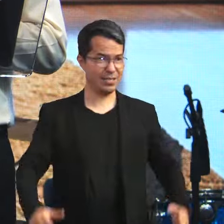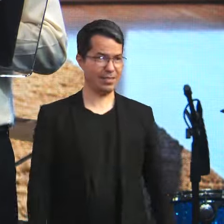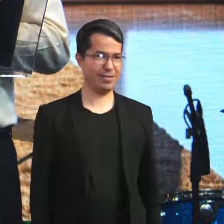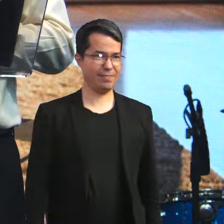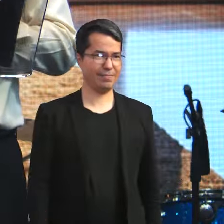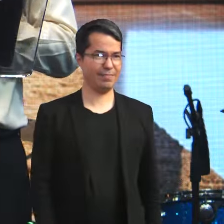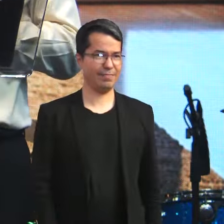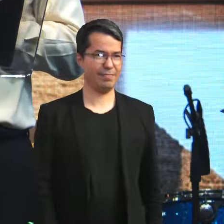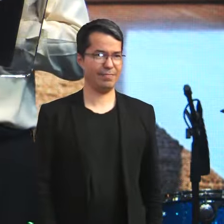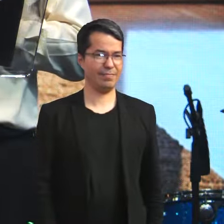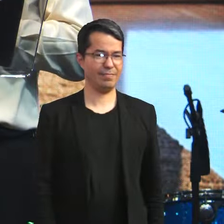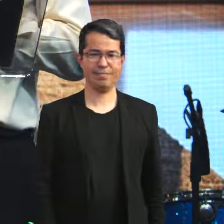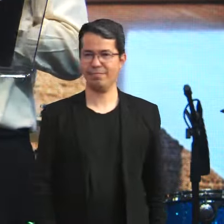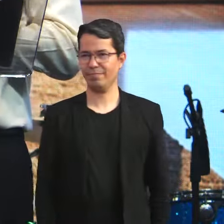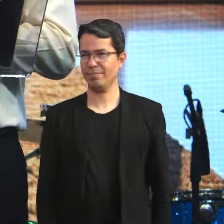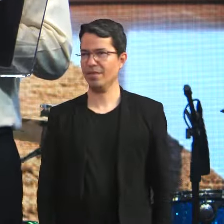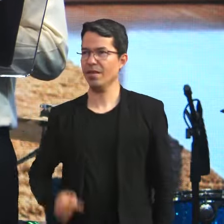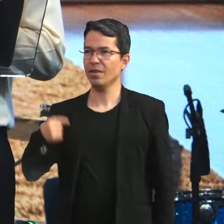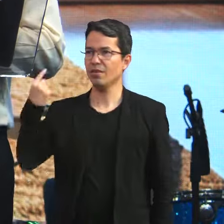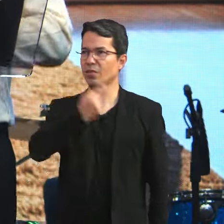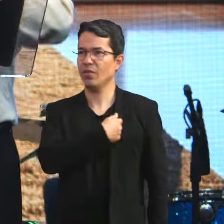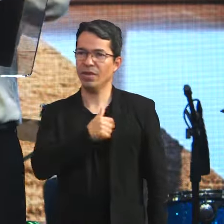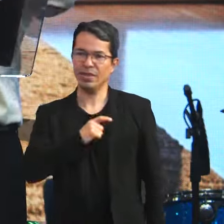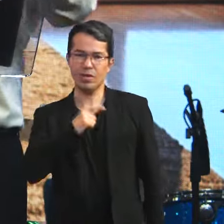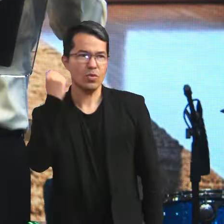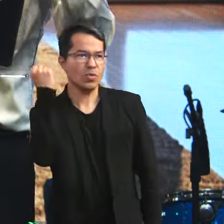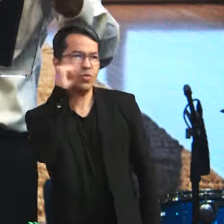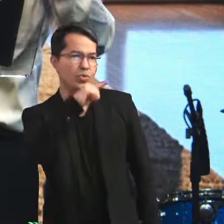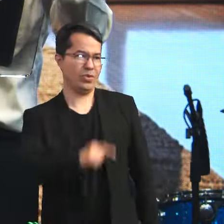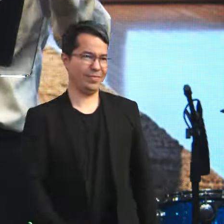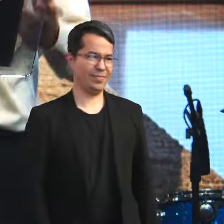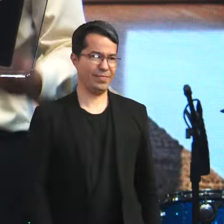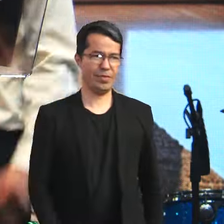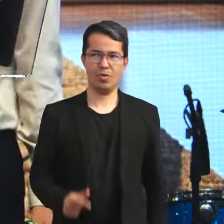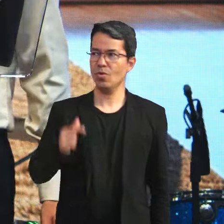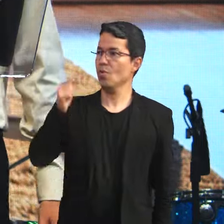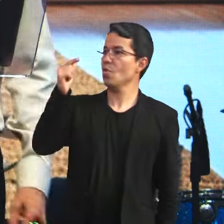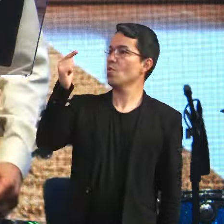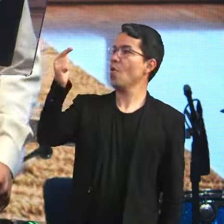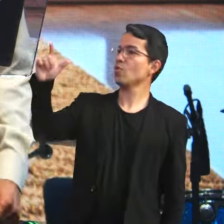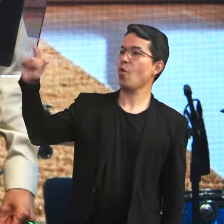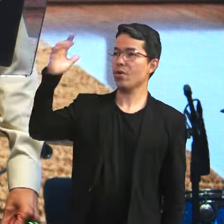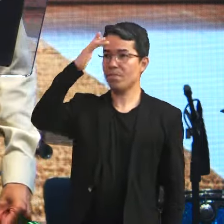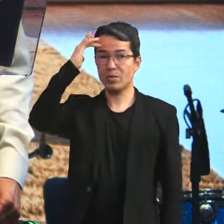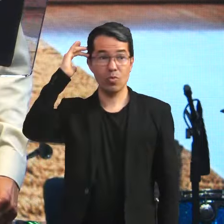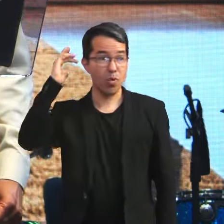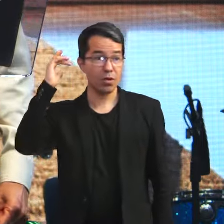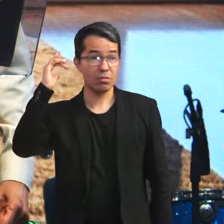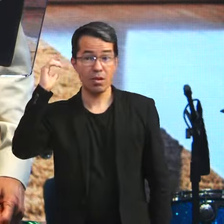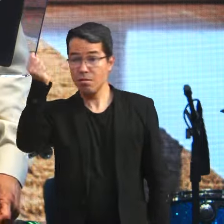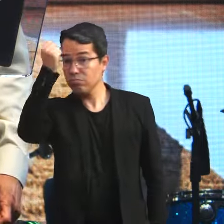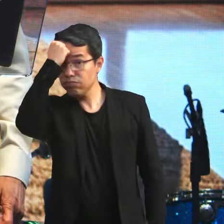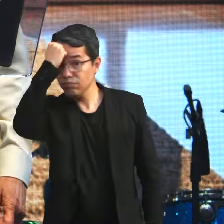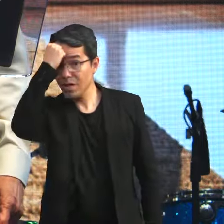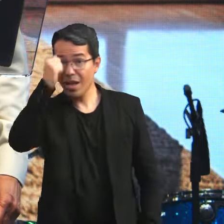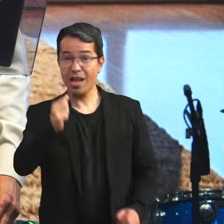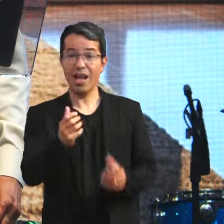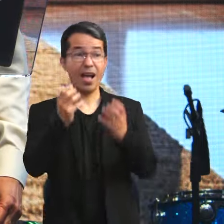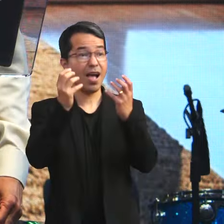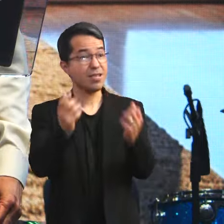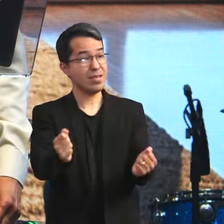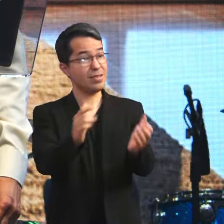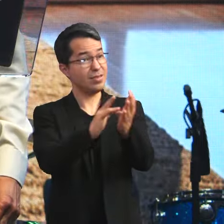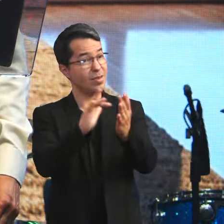logros onde conseguimos alcançar coisando outras vi a jando outras pessoas vem